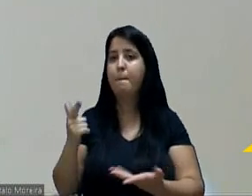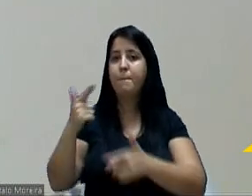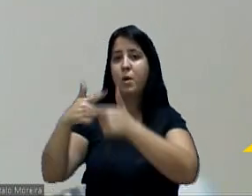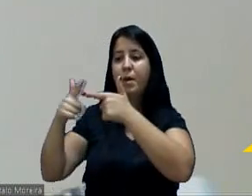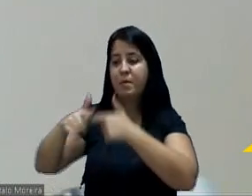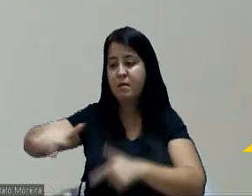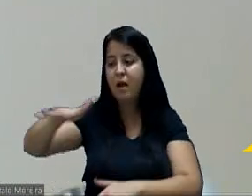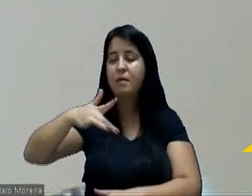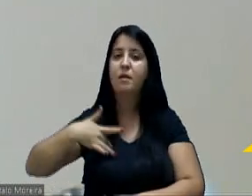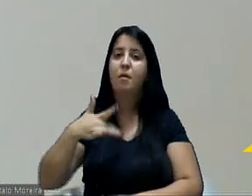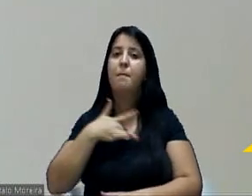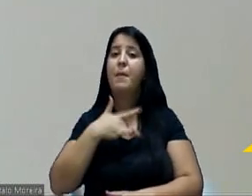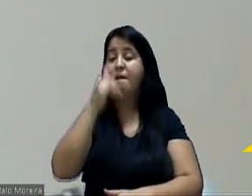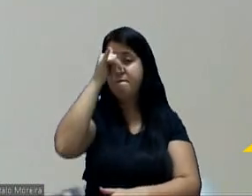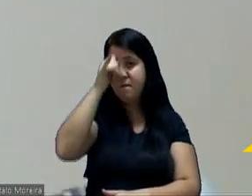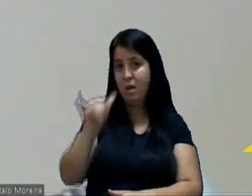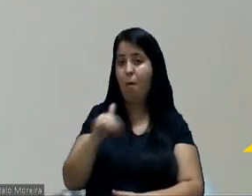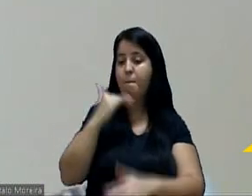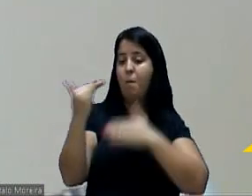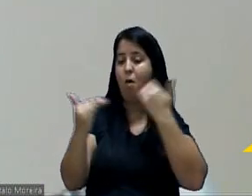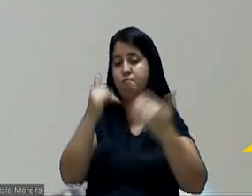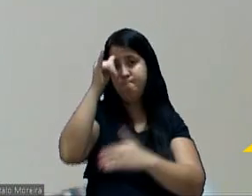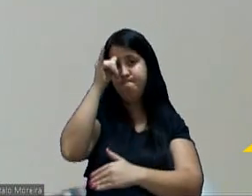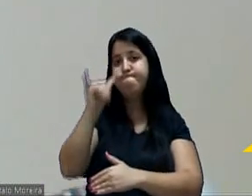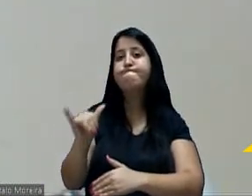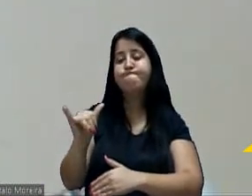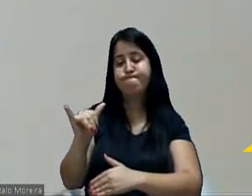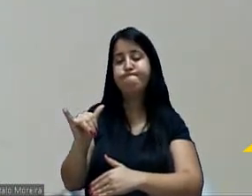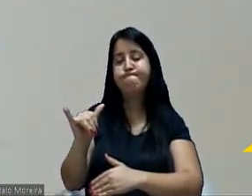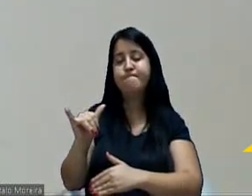saúde, evitando mortes por